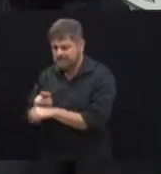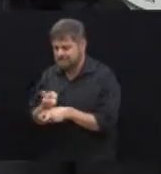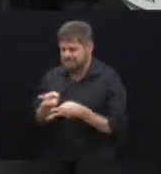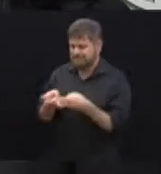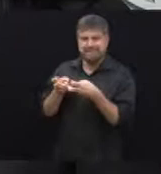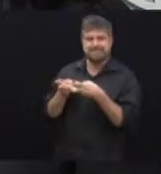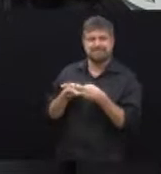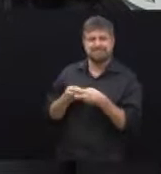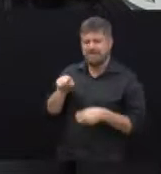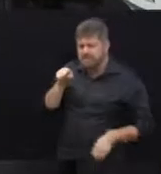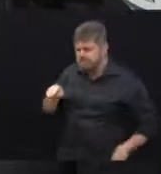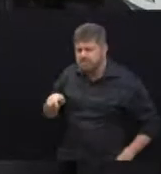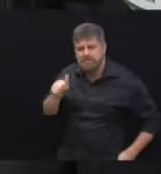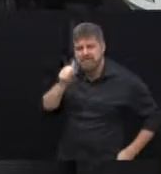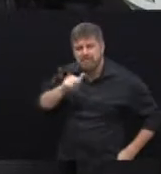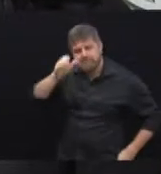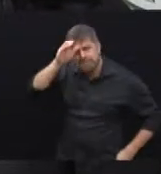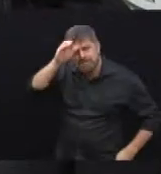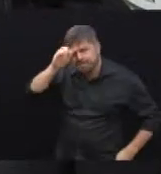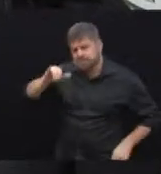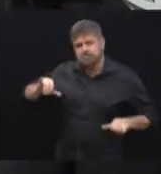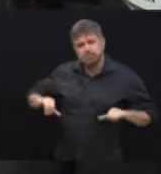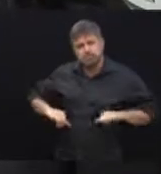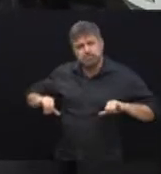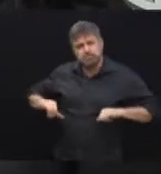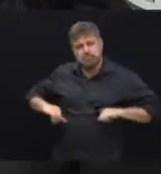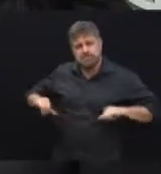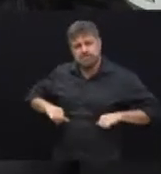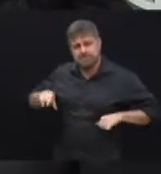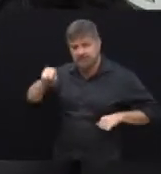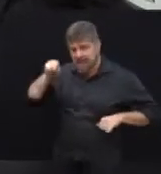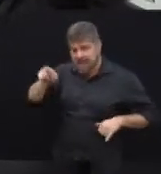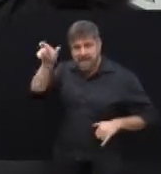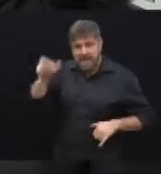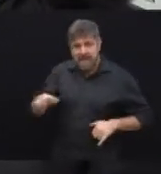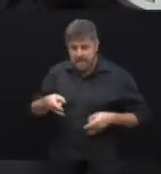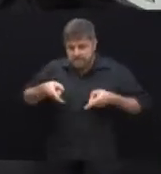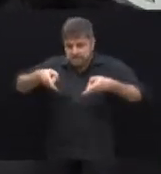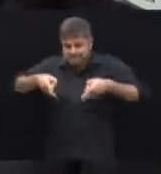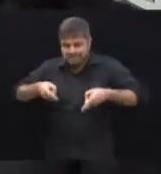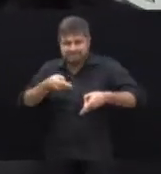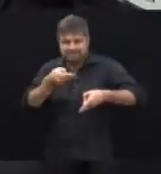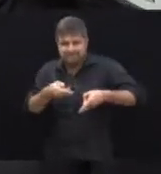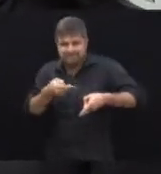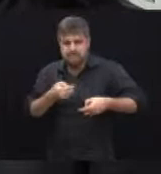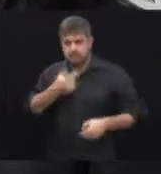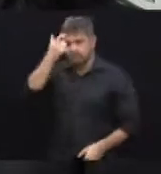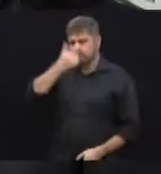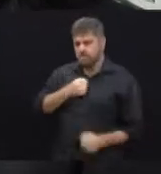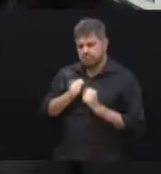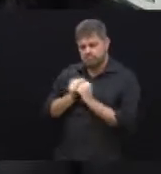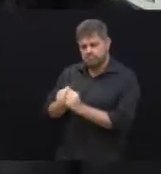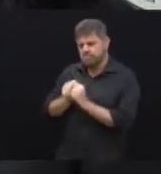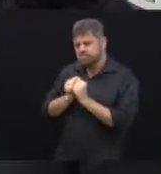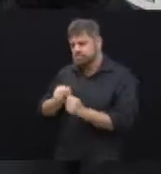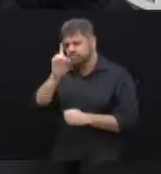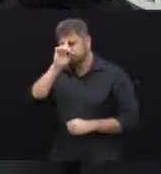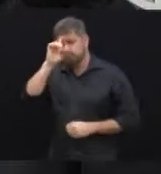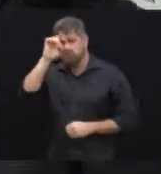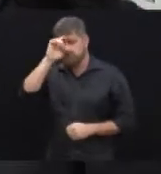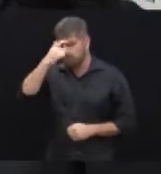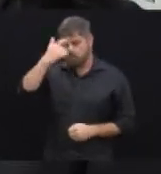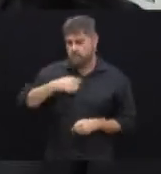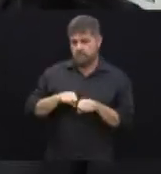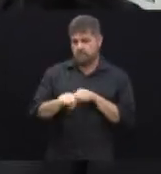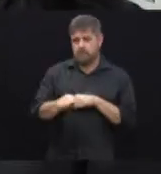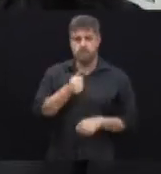via o sofrimento dela, que ela tinha. Inclusive uma vez ela teve uma complicação e acabou ficando internada, e eu acompanhei ela um pouco no hospital.